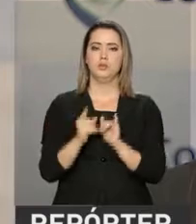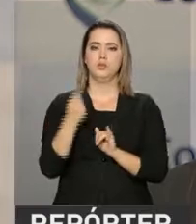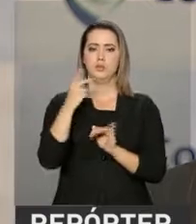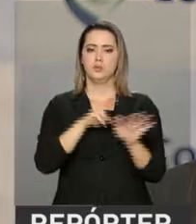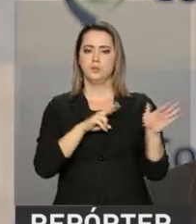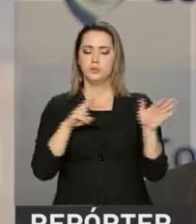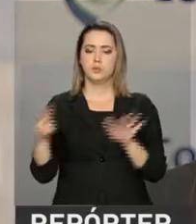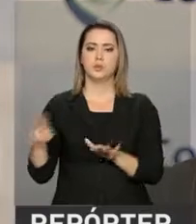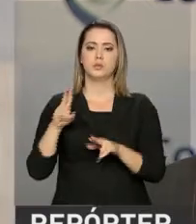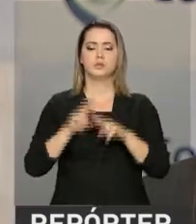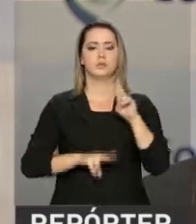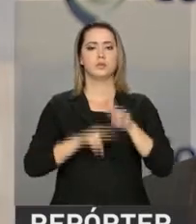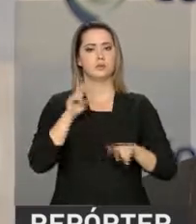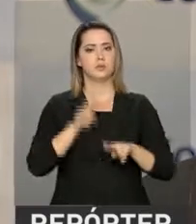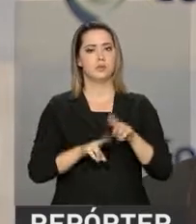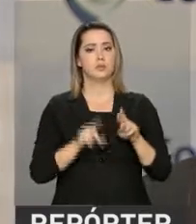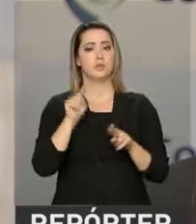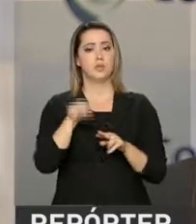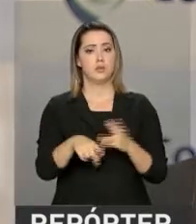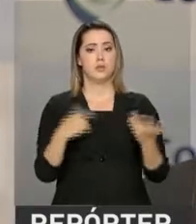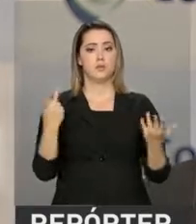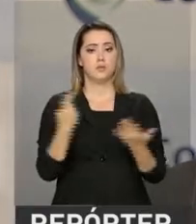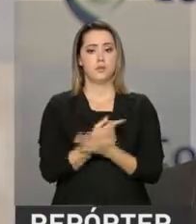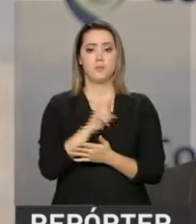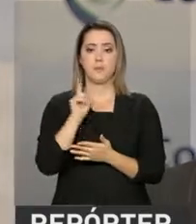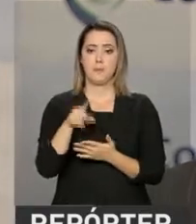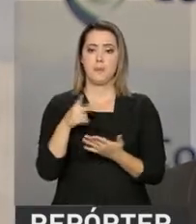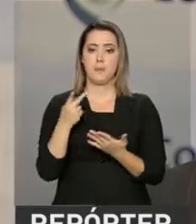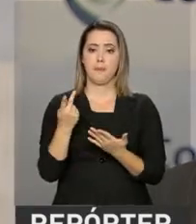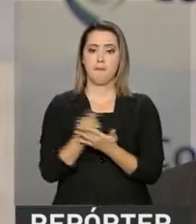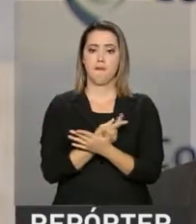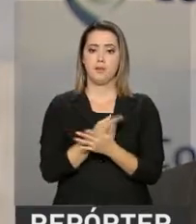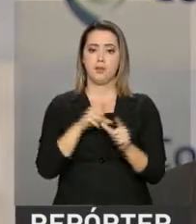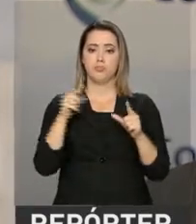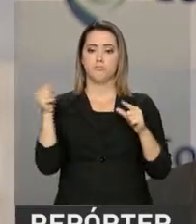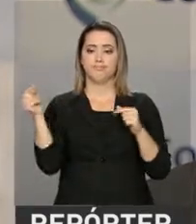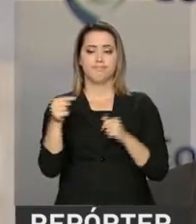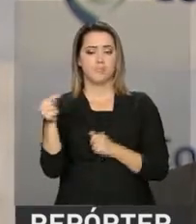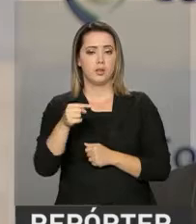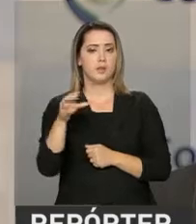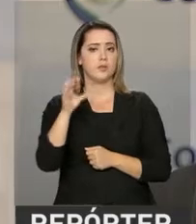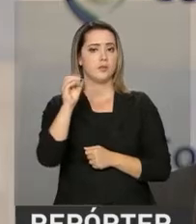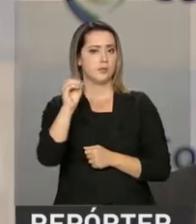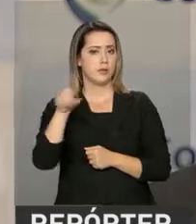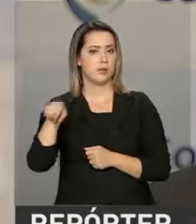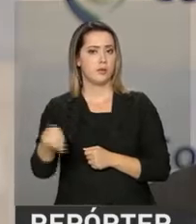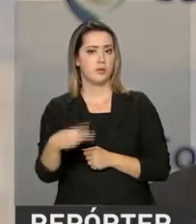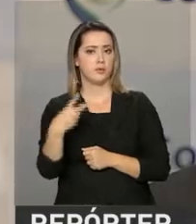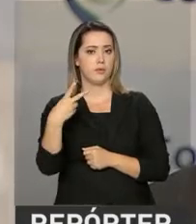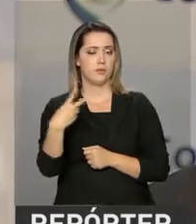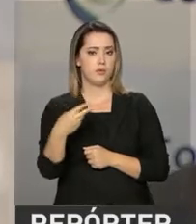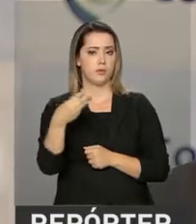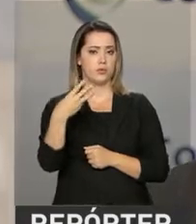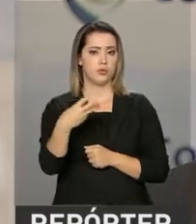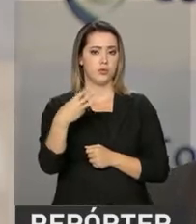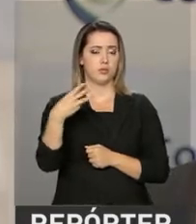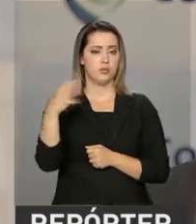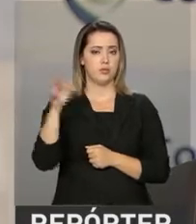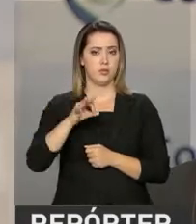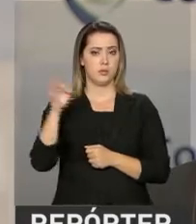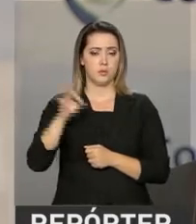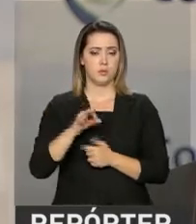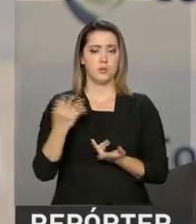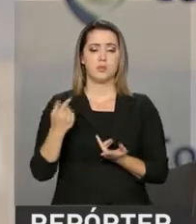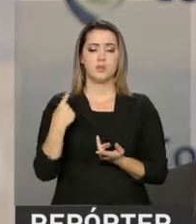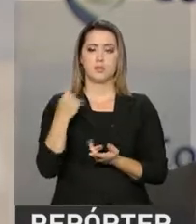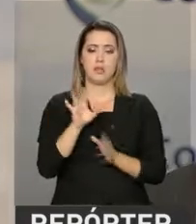taxa de inflação de junho, e que foi uma, na verdade, aconteceu uma deflação de 0,23, o mercado esperava 0,15. Isso, do ponto